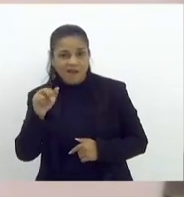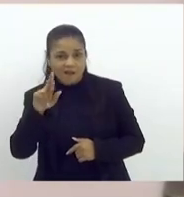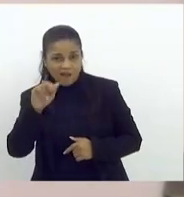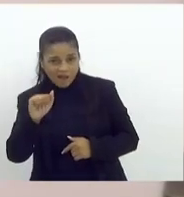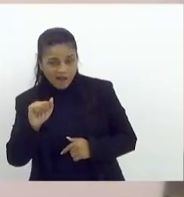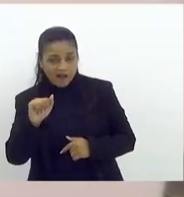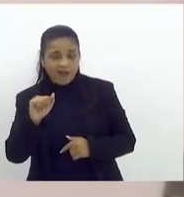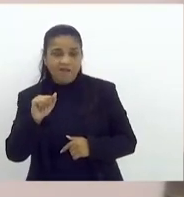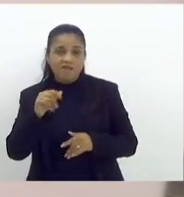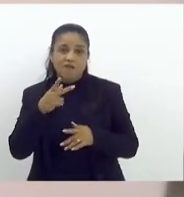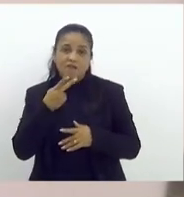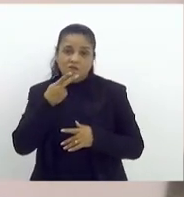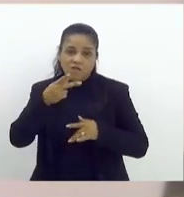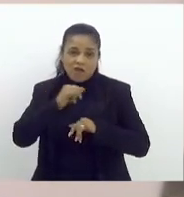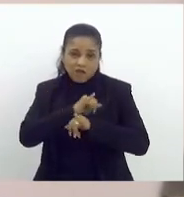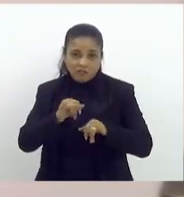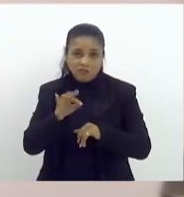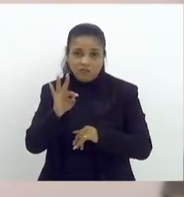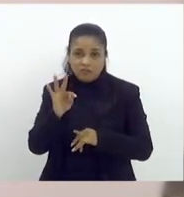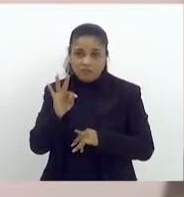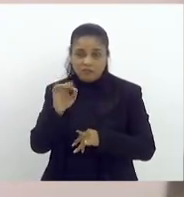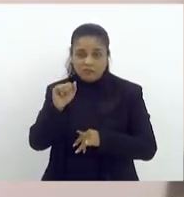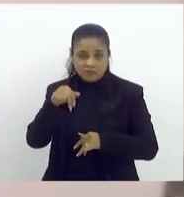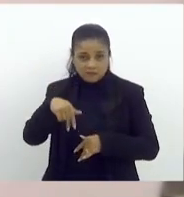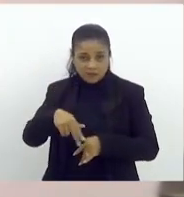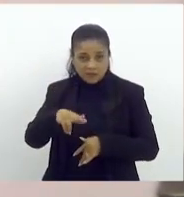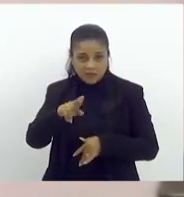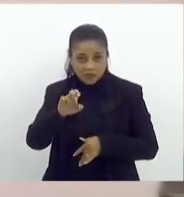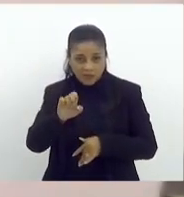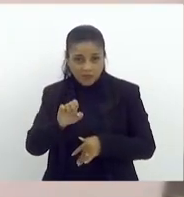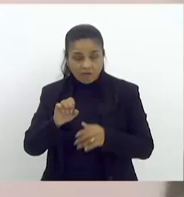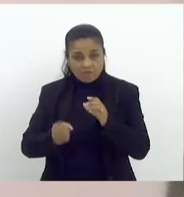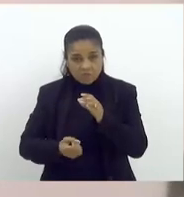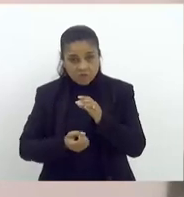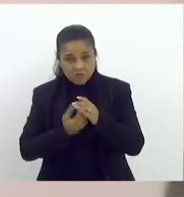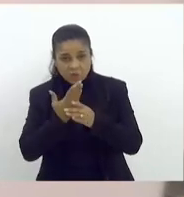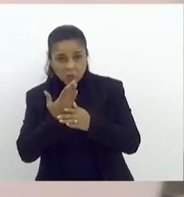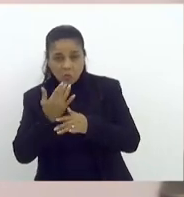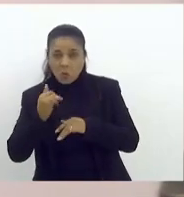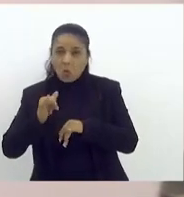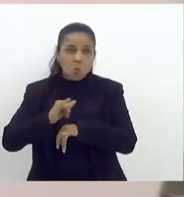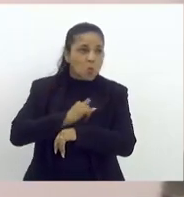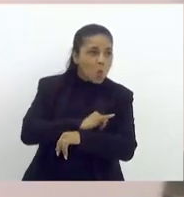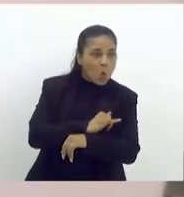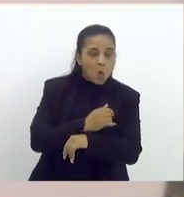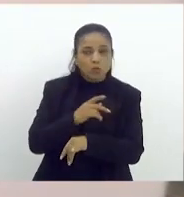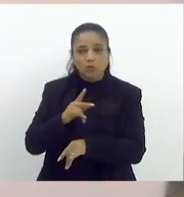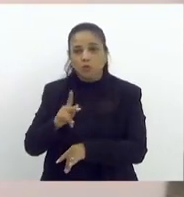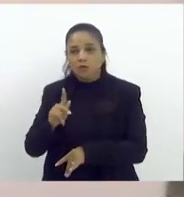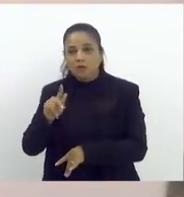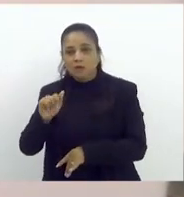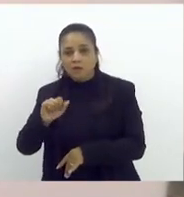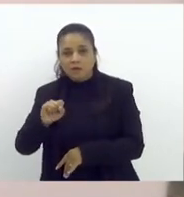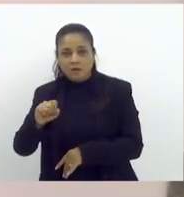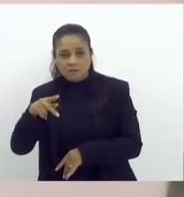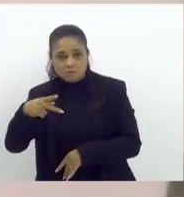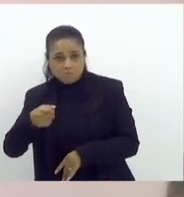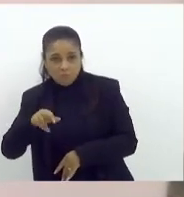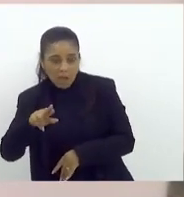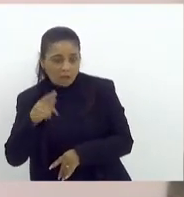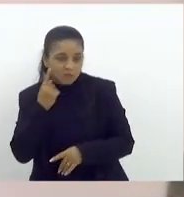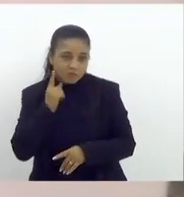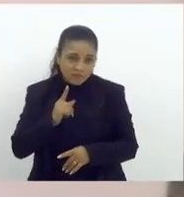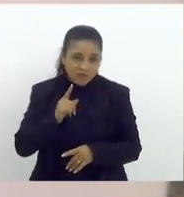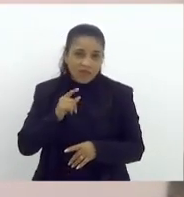falam de tanque eu queria falar também sobre o tanque falo muito Quem criou o tanque que você é gordo Gaspar ele mas você respeita todo mundo tá mas